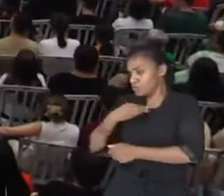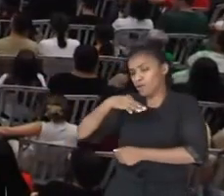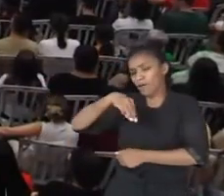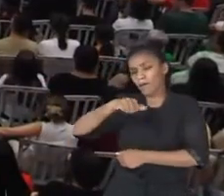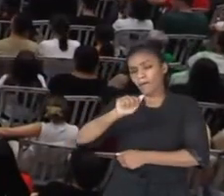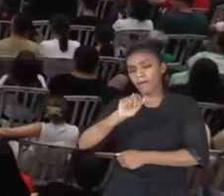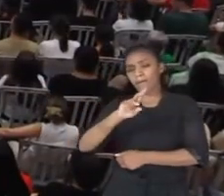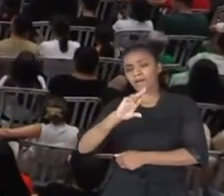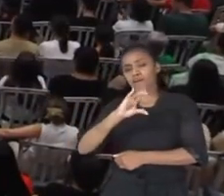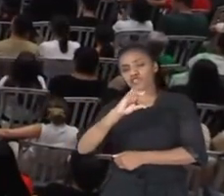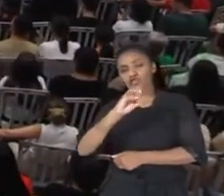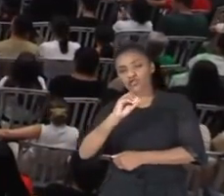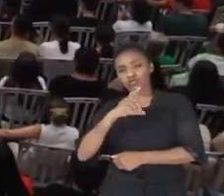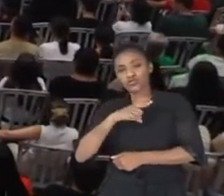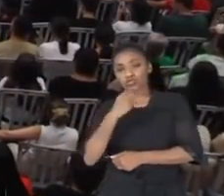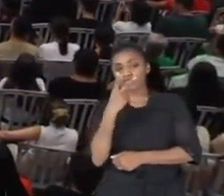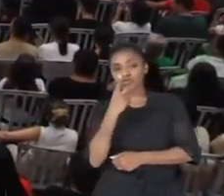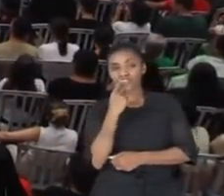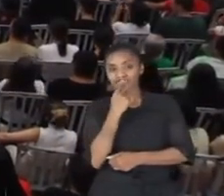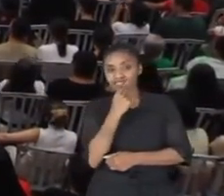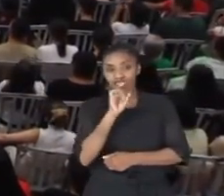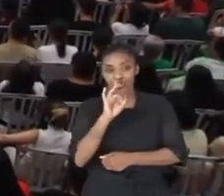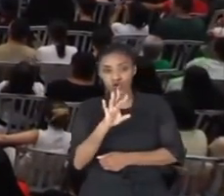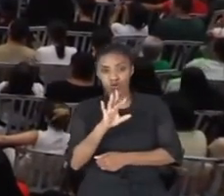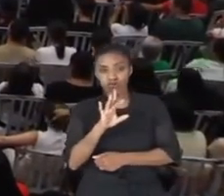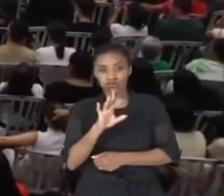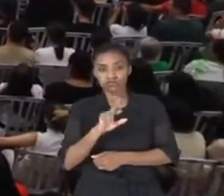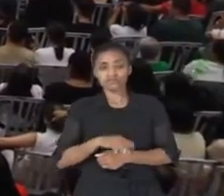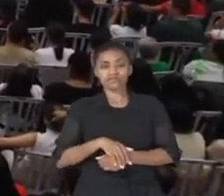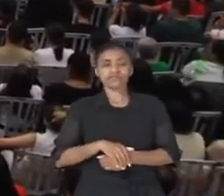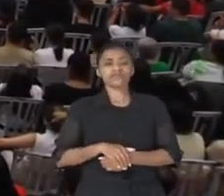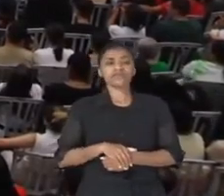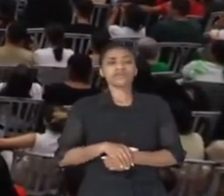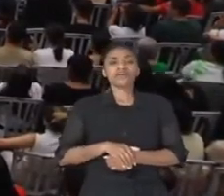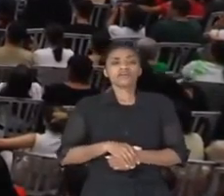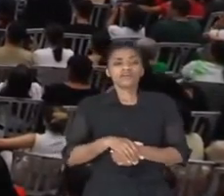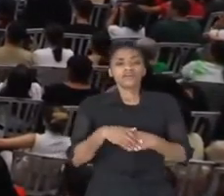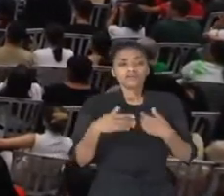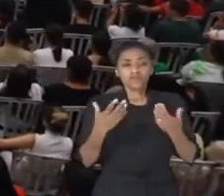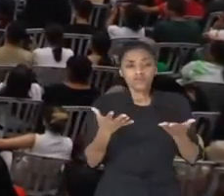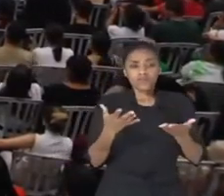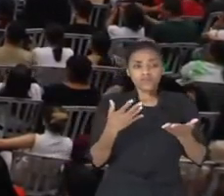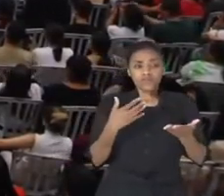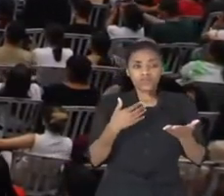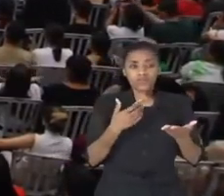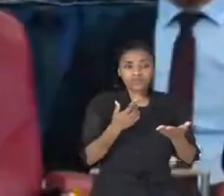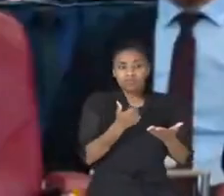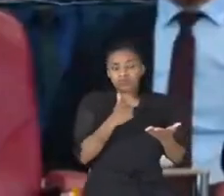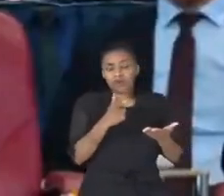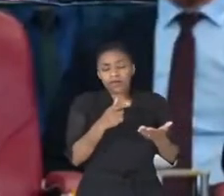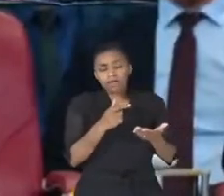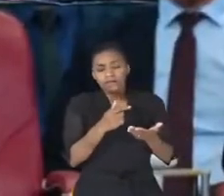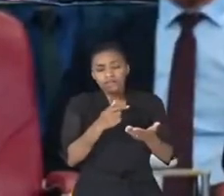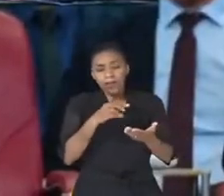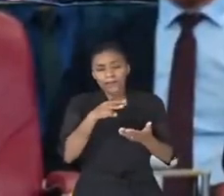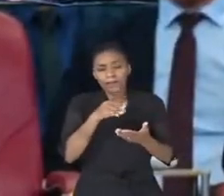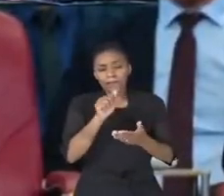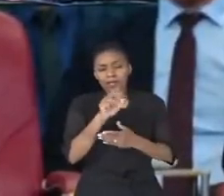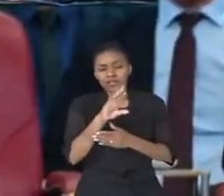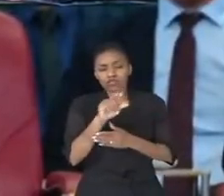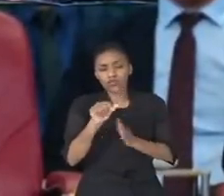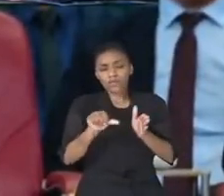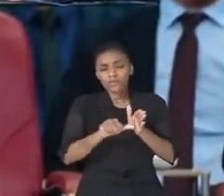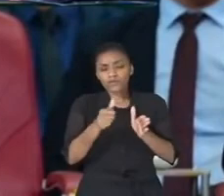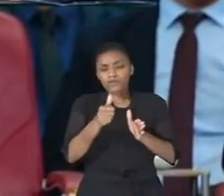Sestari. O Márcio só tinha dois dentes na boca, era o zagueiro e o atacante. Era analfa de pai e beta de mãe. E eu falei: Márcio, meu